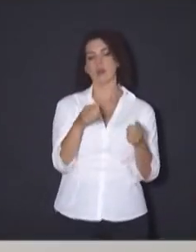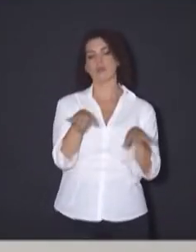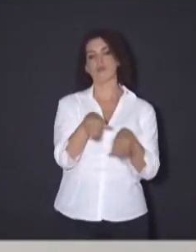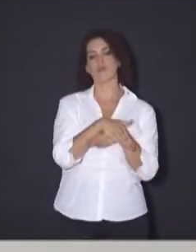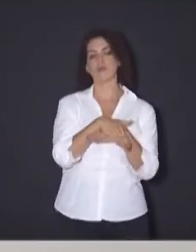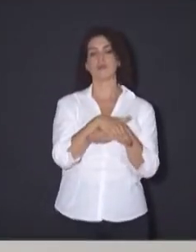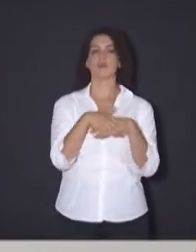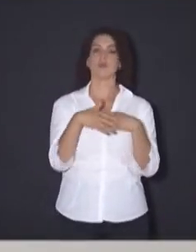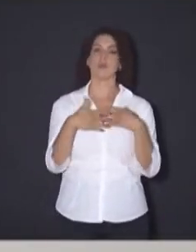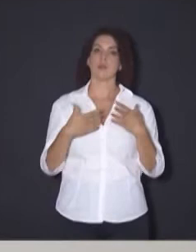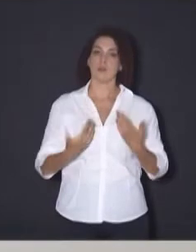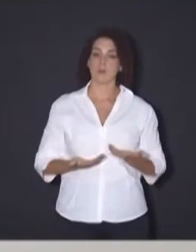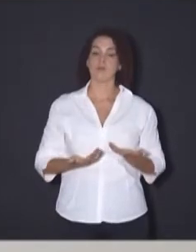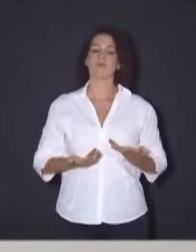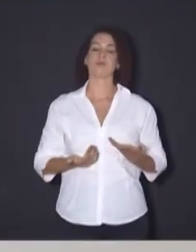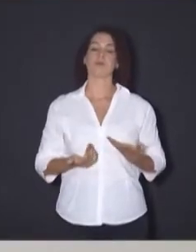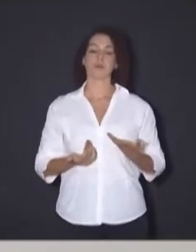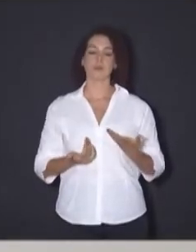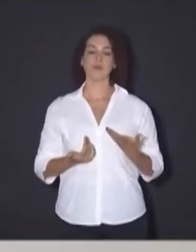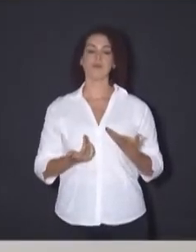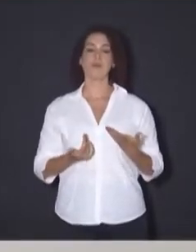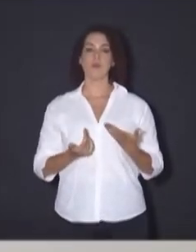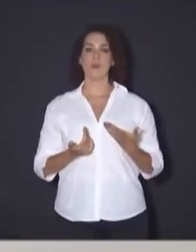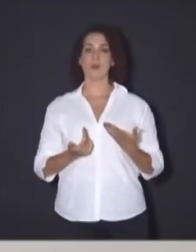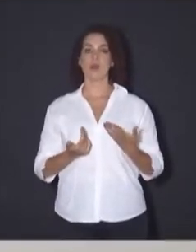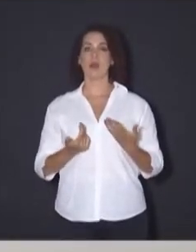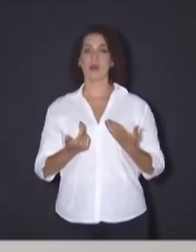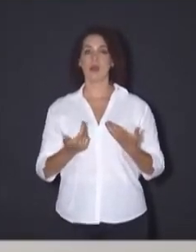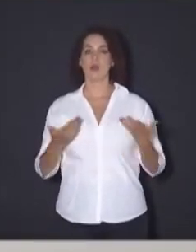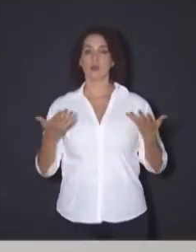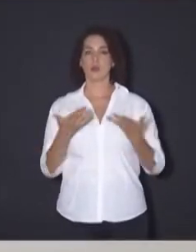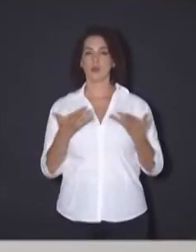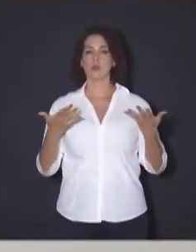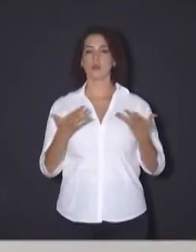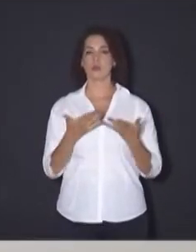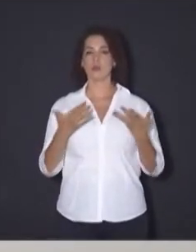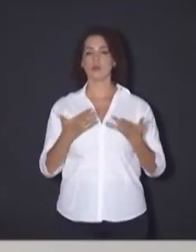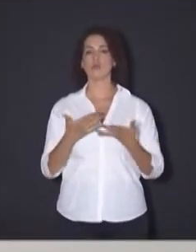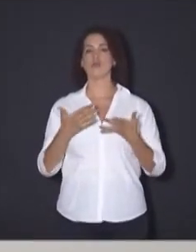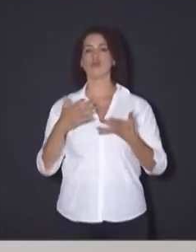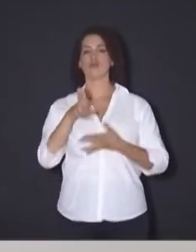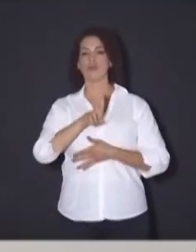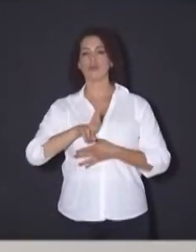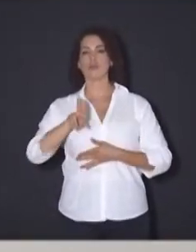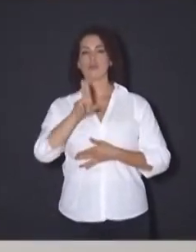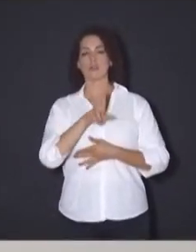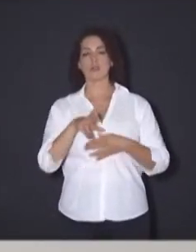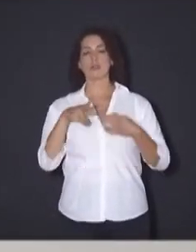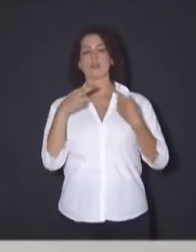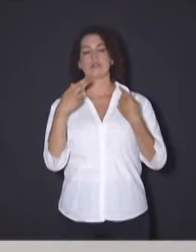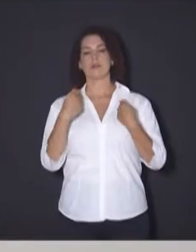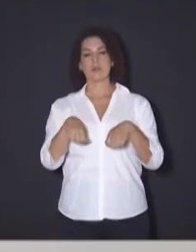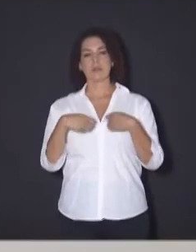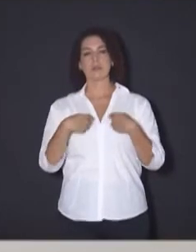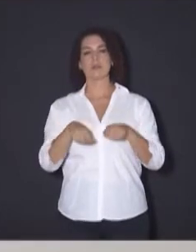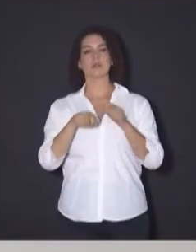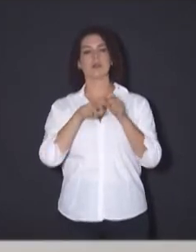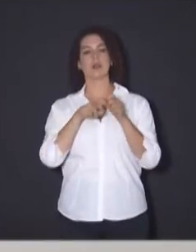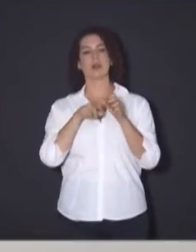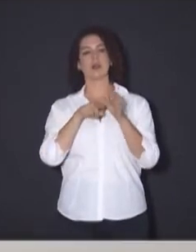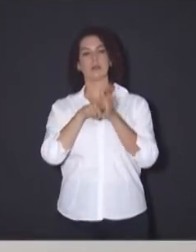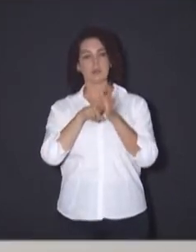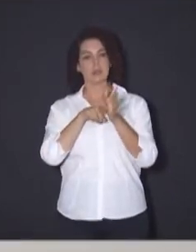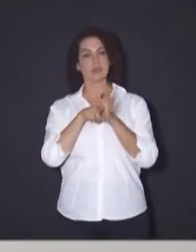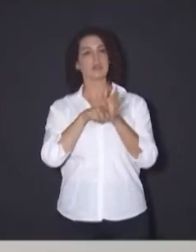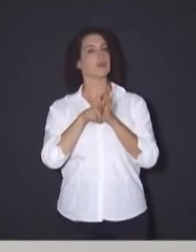essa busca grande a grande a grande busca hoje da academia é fazer exatamente isso ou